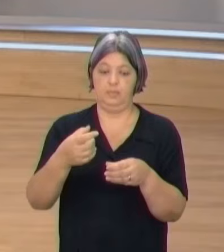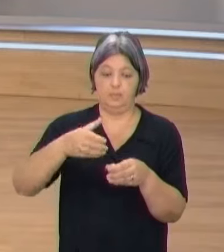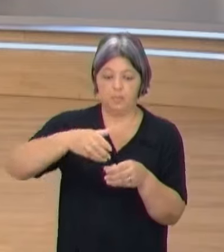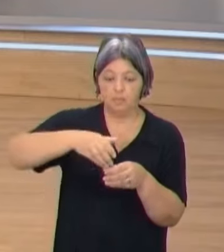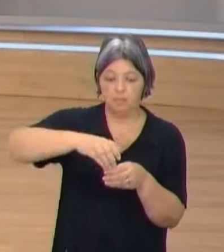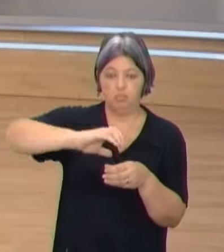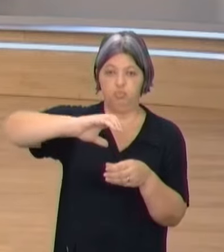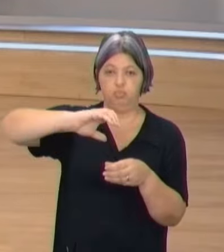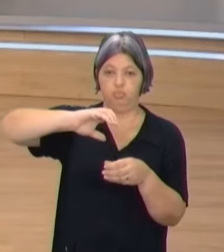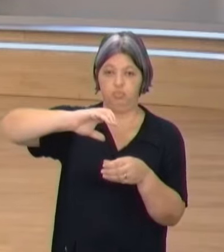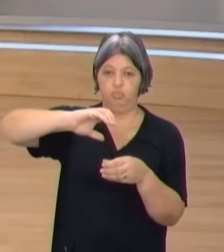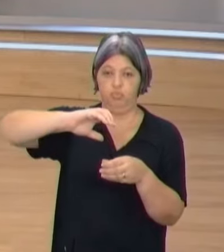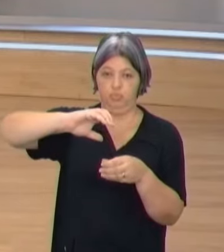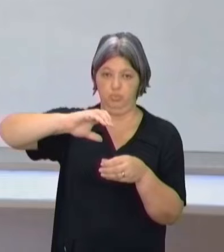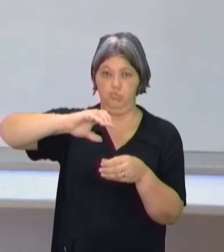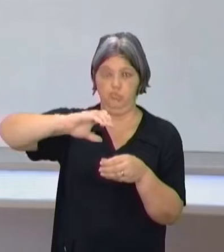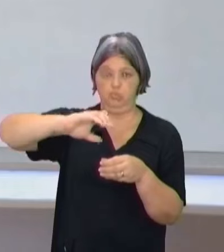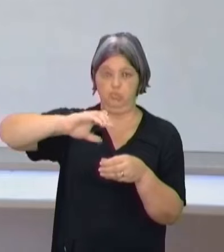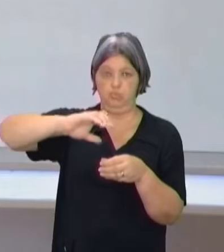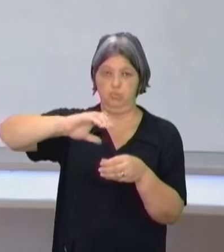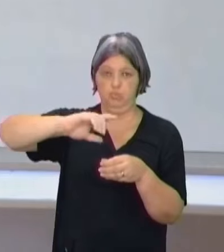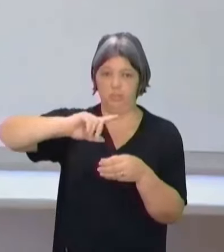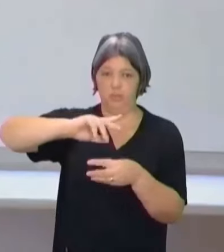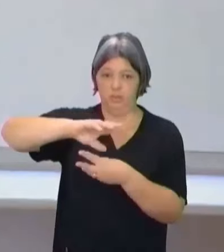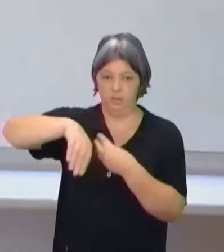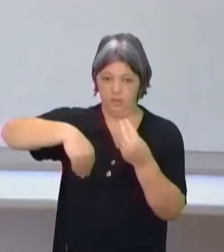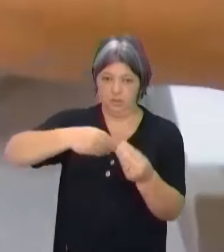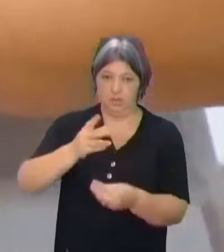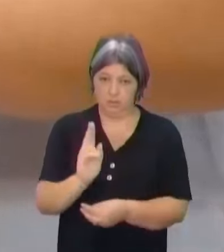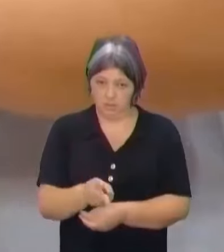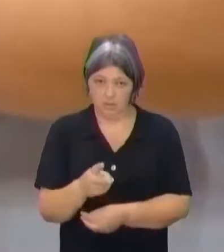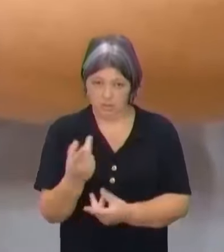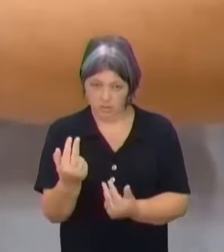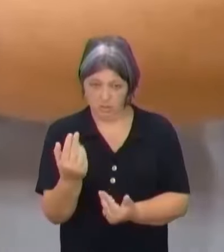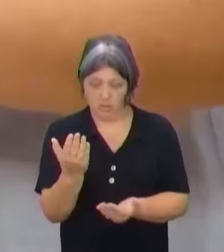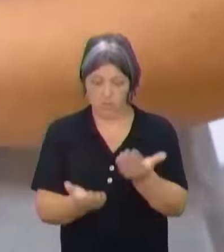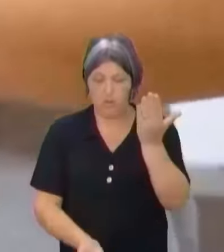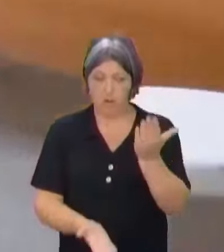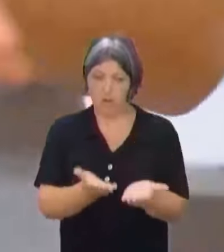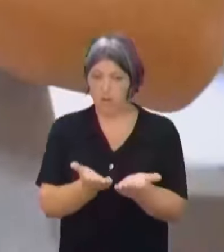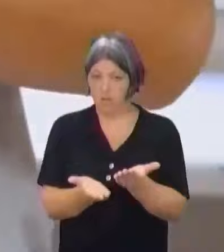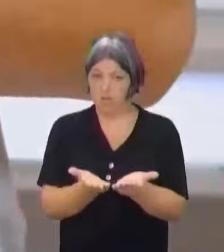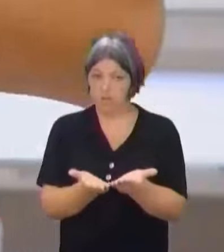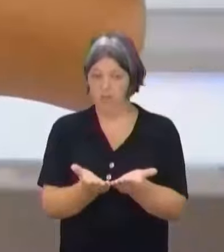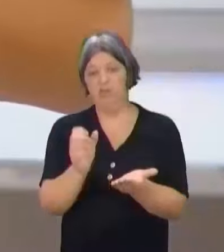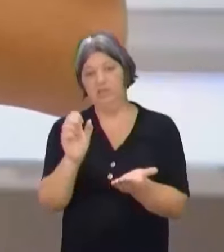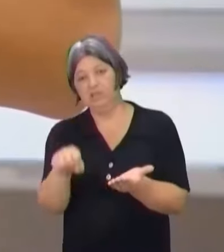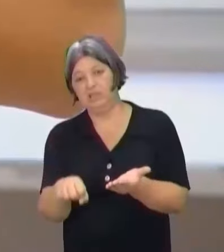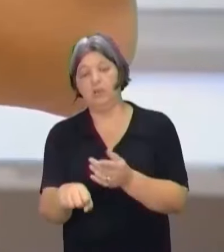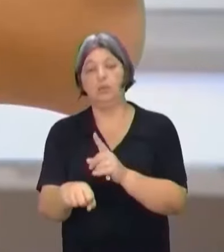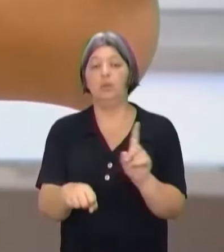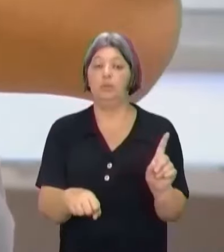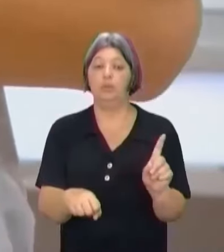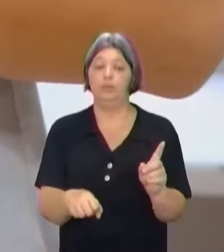abrir o refri, essa reação, ela se mantém em equilíbrio? Sim ou